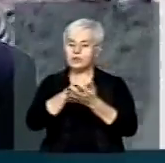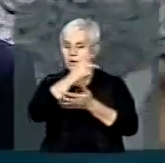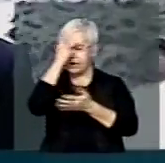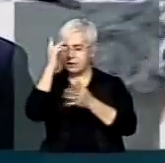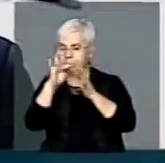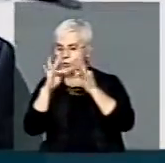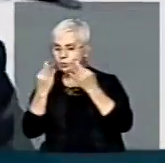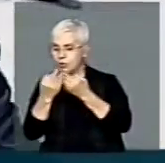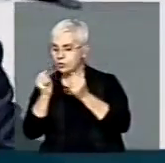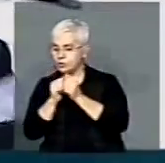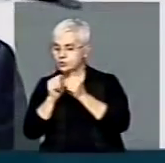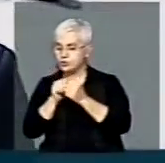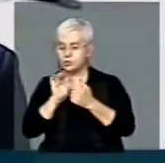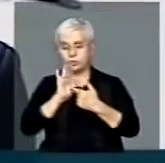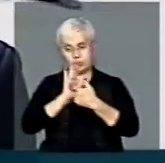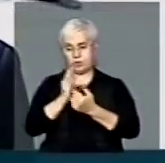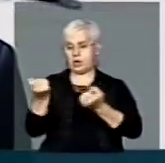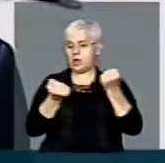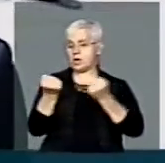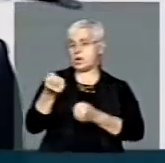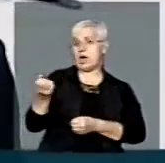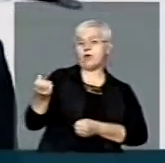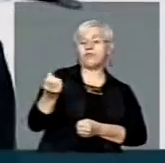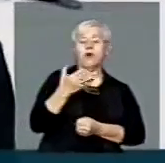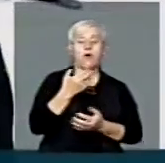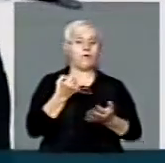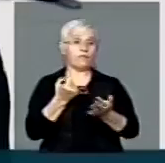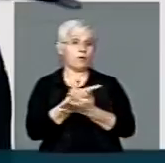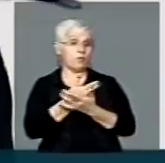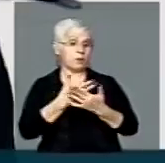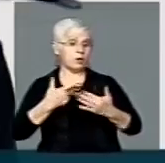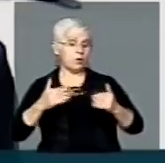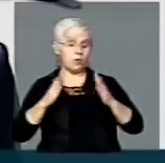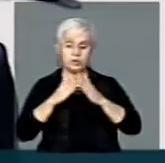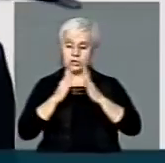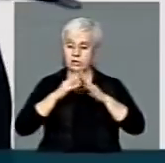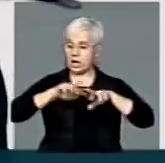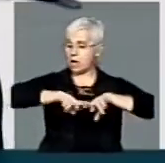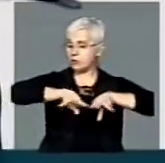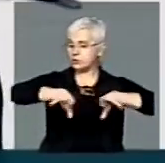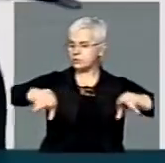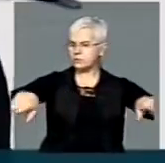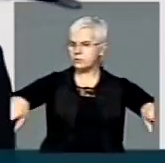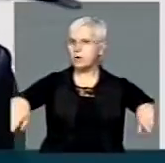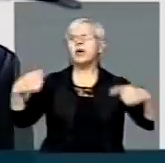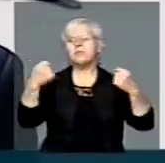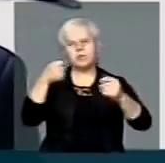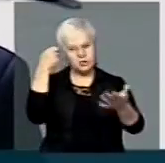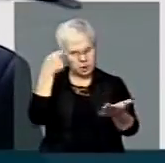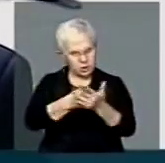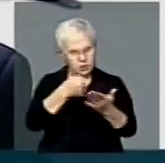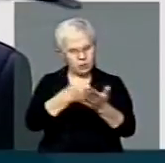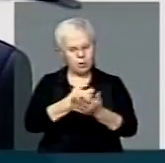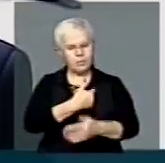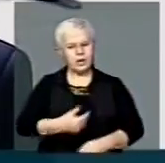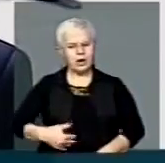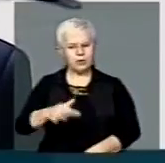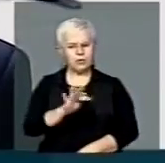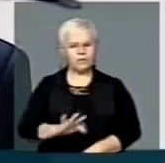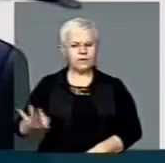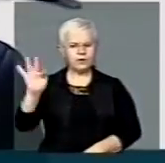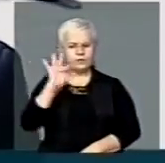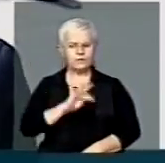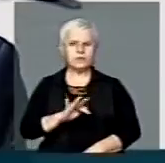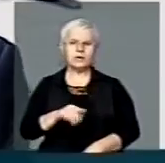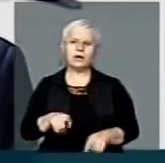os parentes exibindo carros novos. Portanto, ao mesmo tempo que nos pressione, que cobre do governo federal, eles têm que fazer o dever de